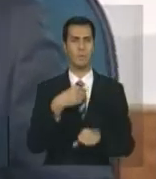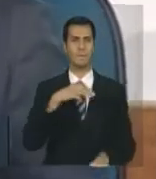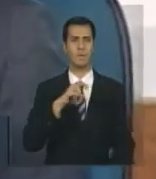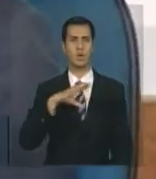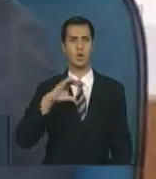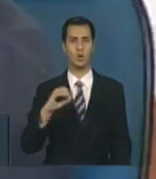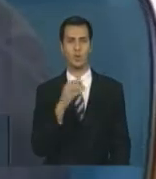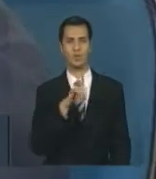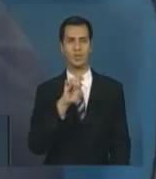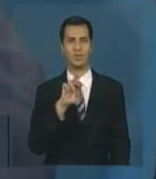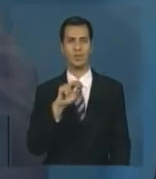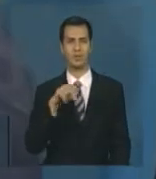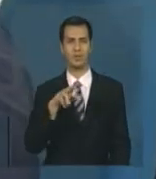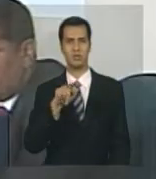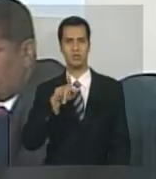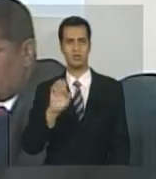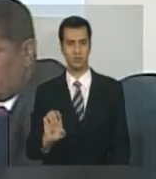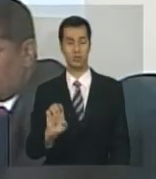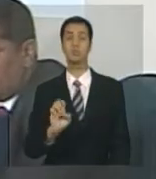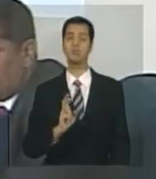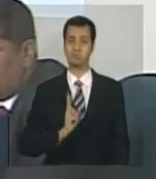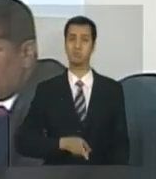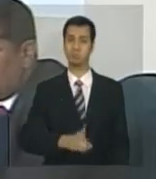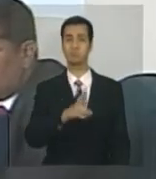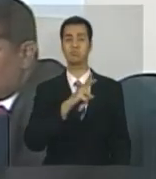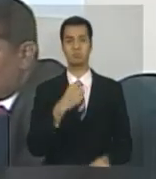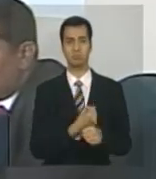estão em curso. Então, aqui nós estamos